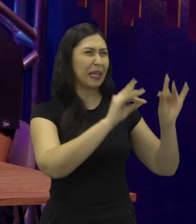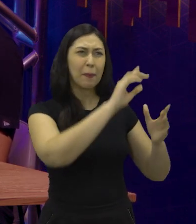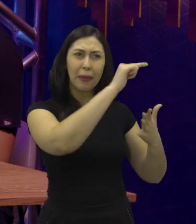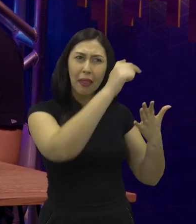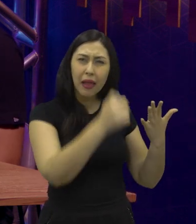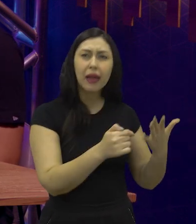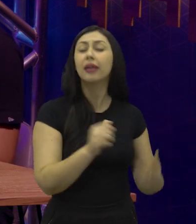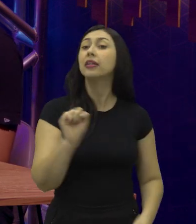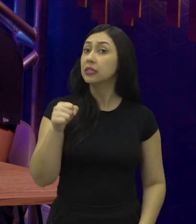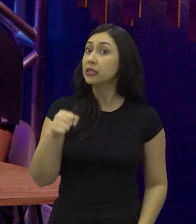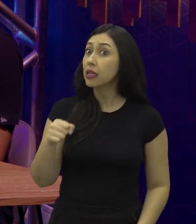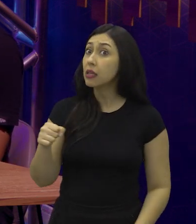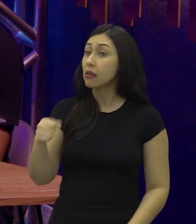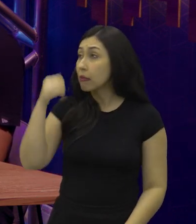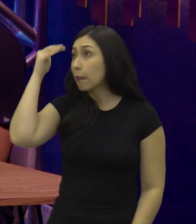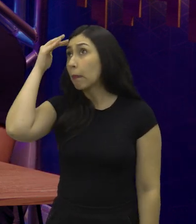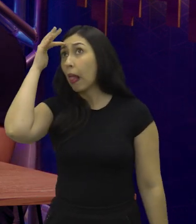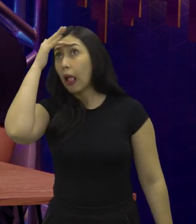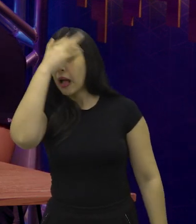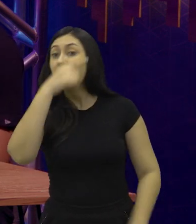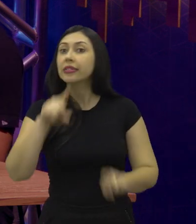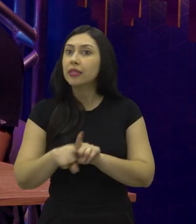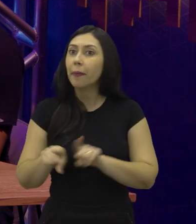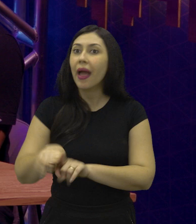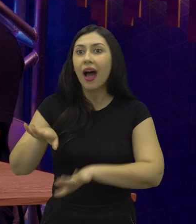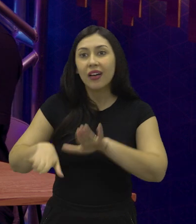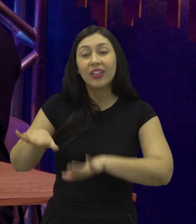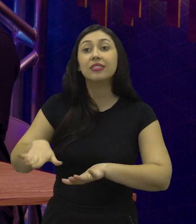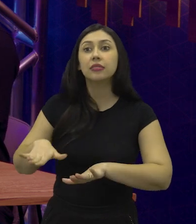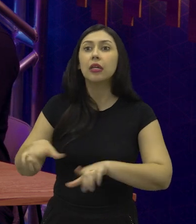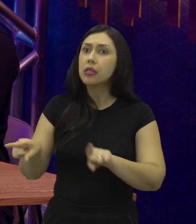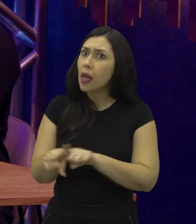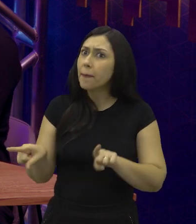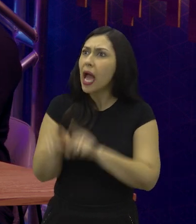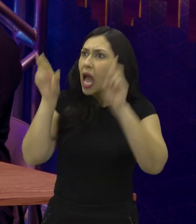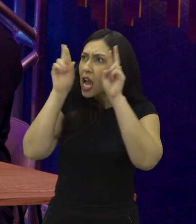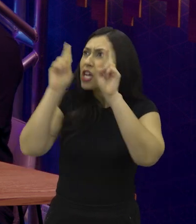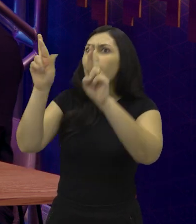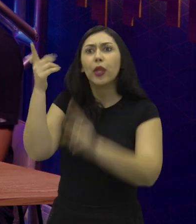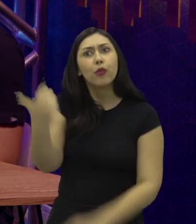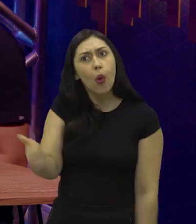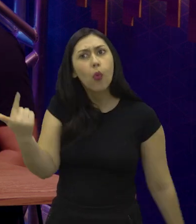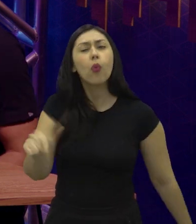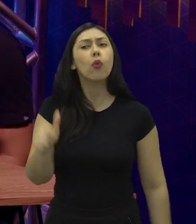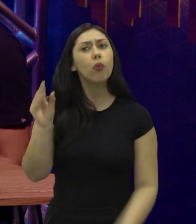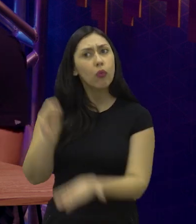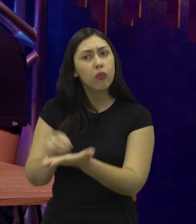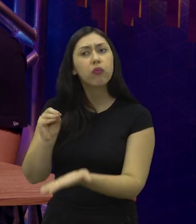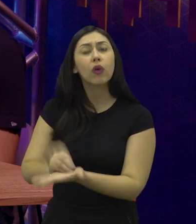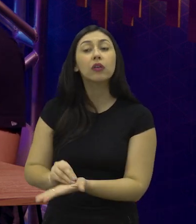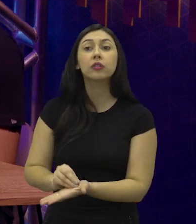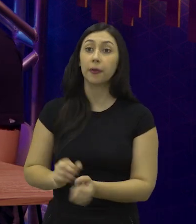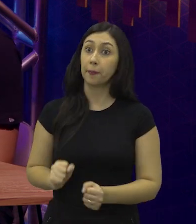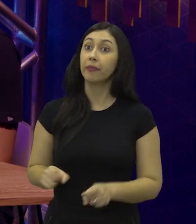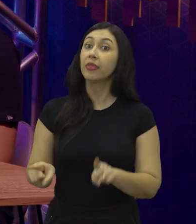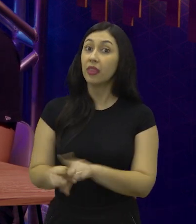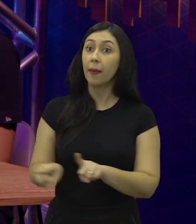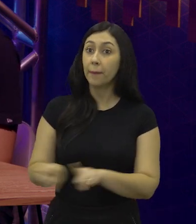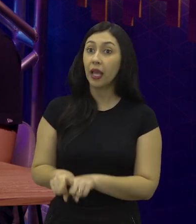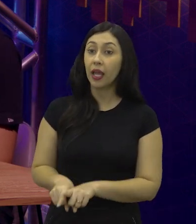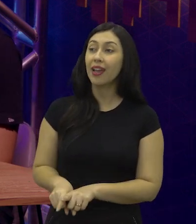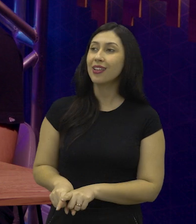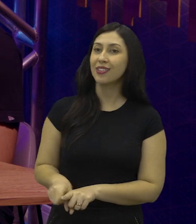detalhes. Tem essa dificuldade de concentração, mas muitas vezes tem a falta de respeito mesmo, né? E o japonês,